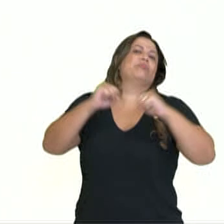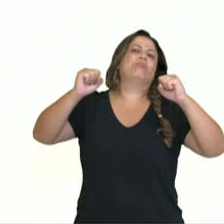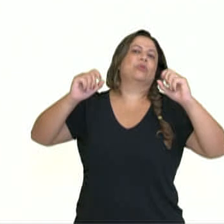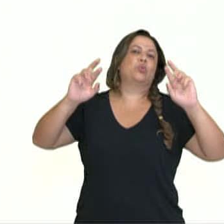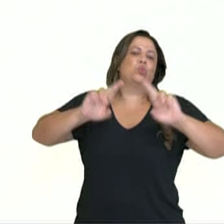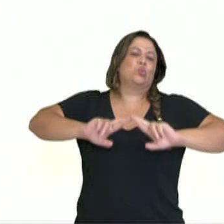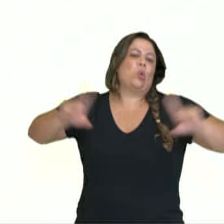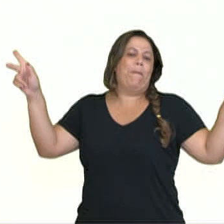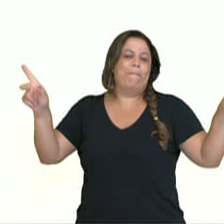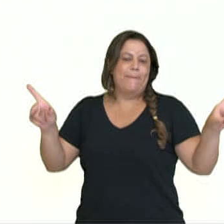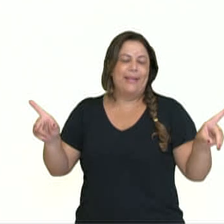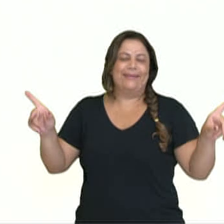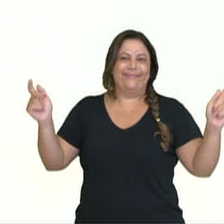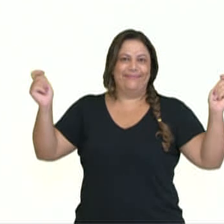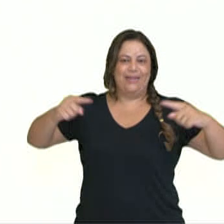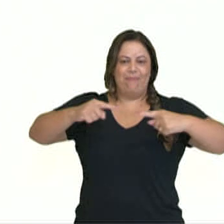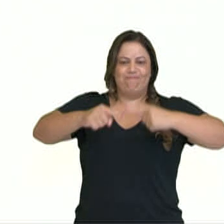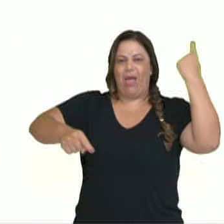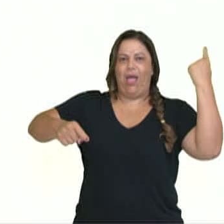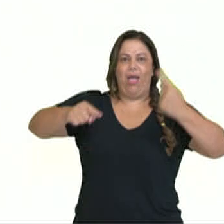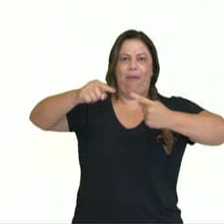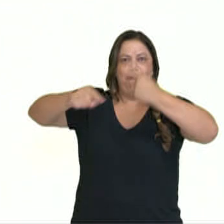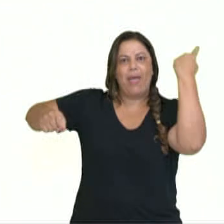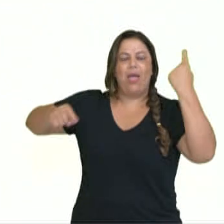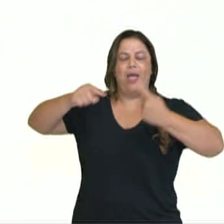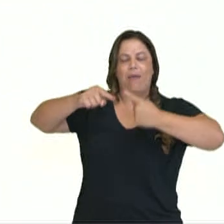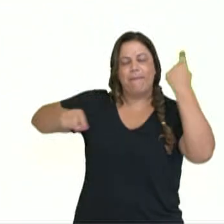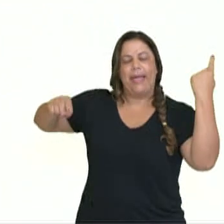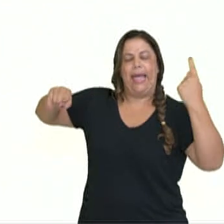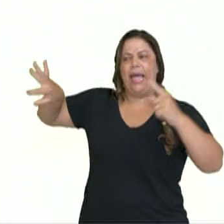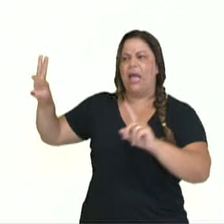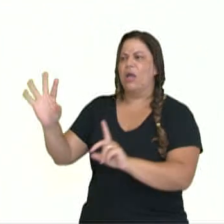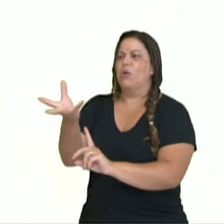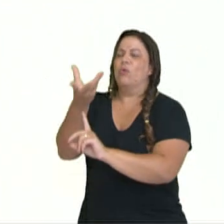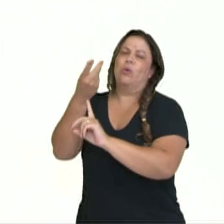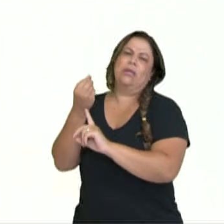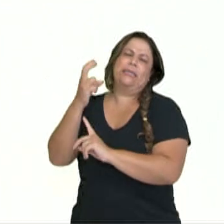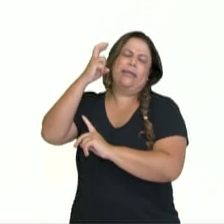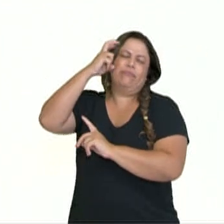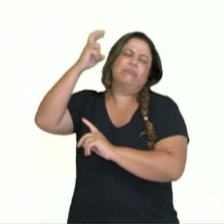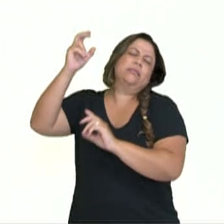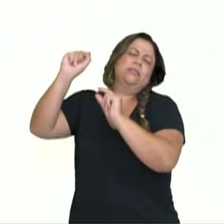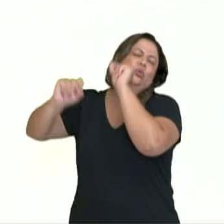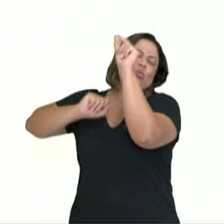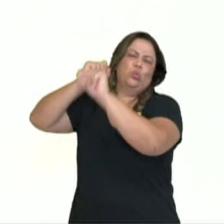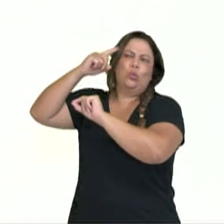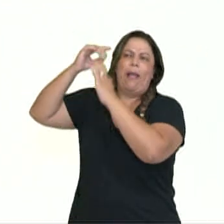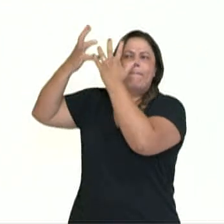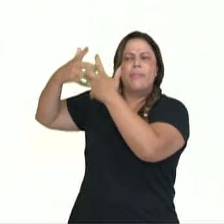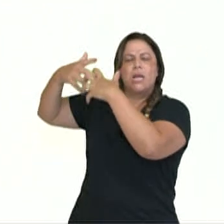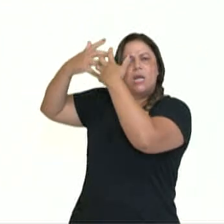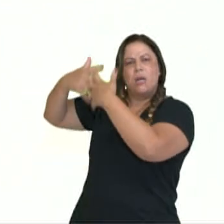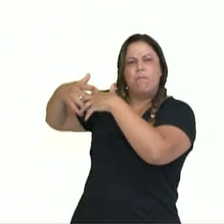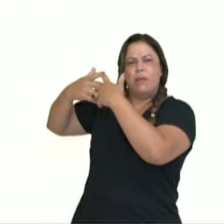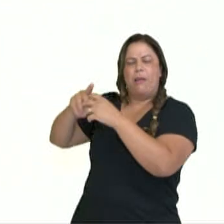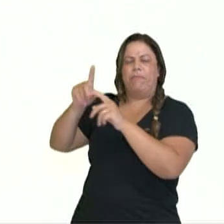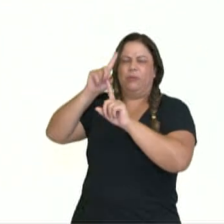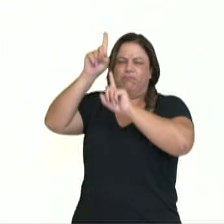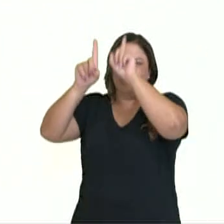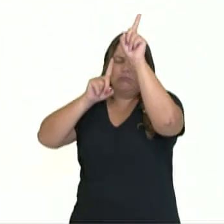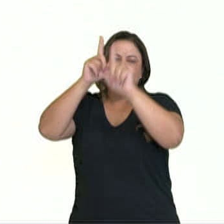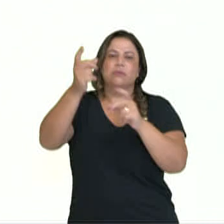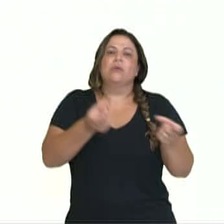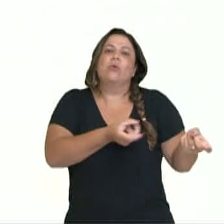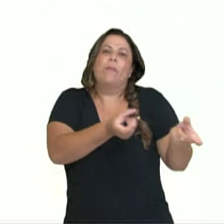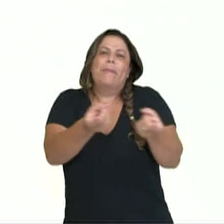tudo isso, fez com que os artistas intelectuais, comerciantes, enfim, começassem a voltar os seus pensamentos